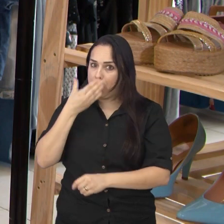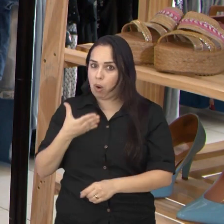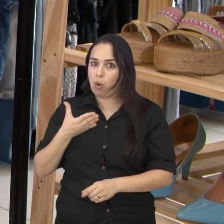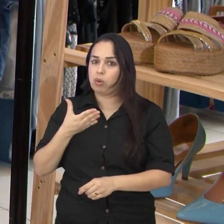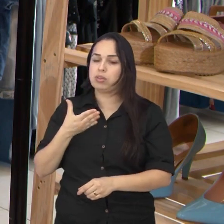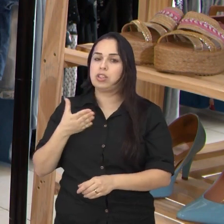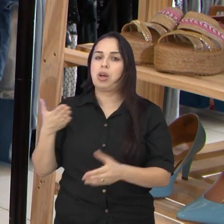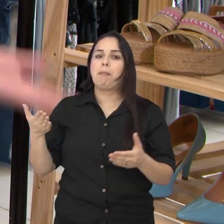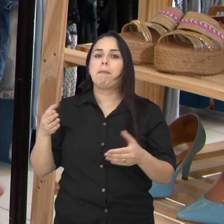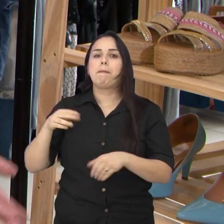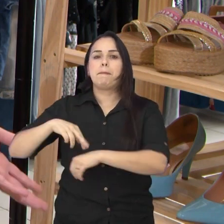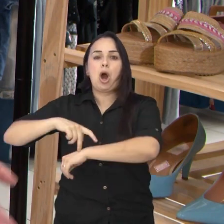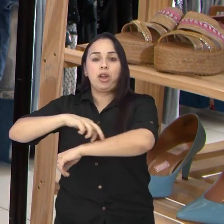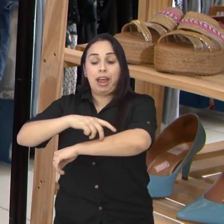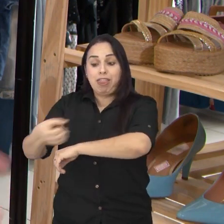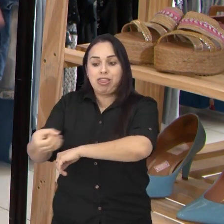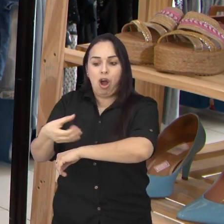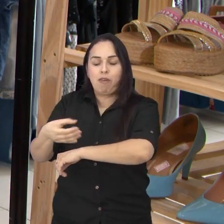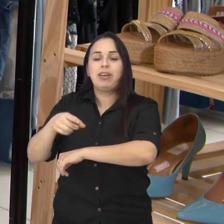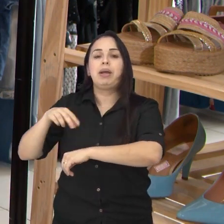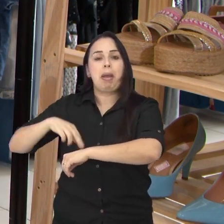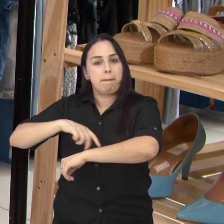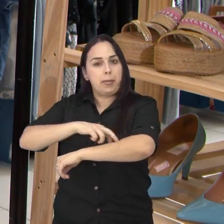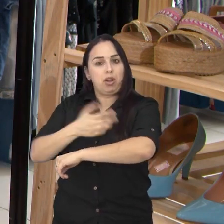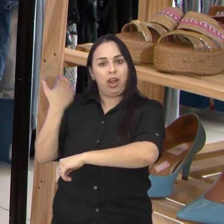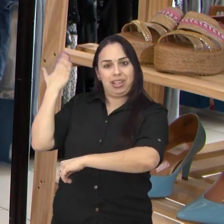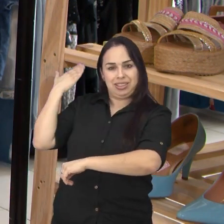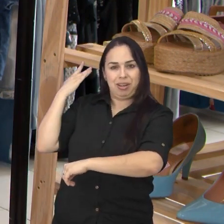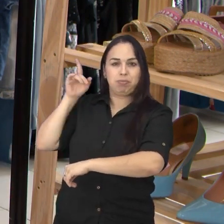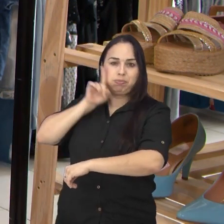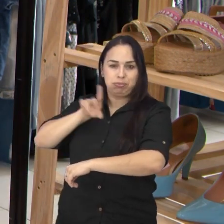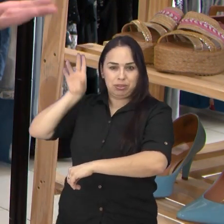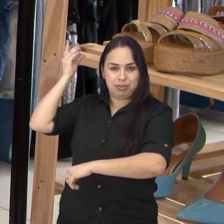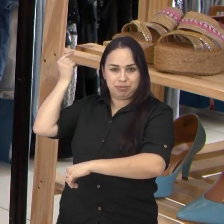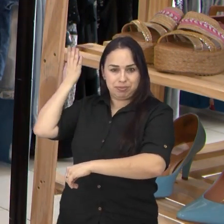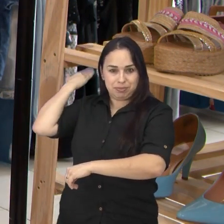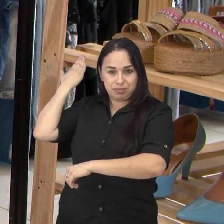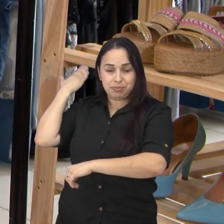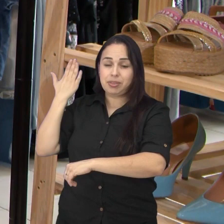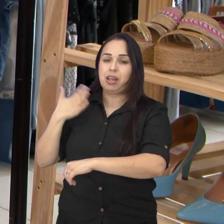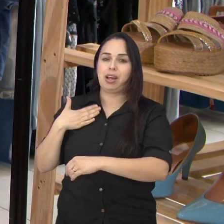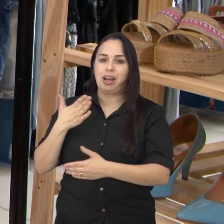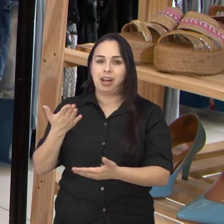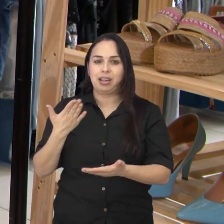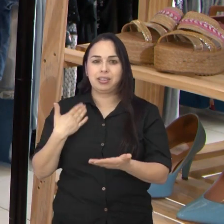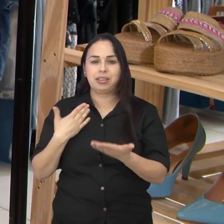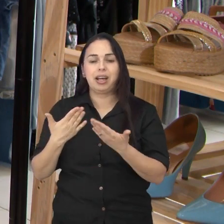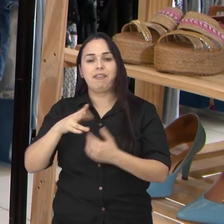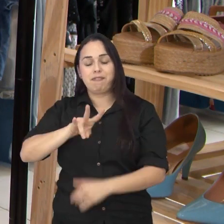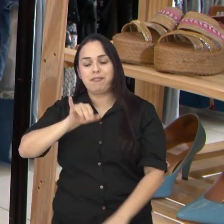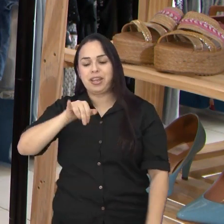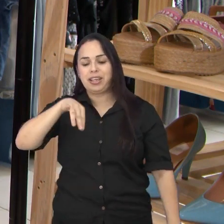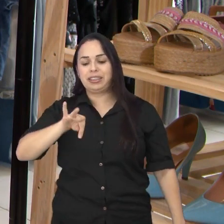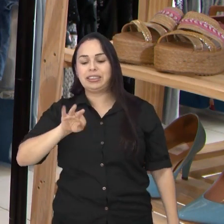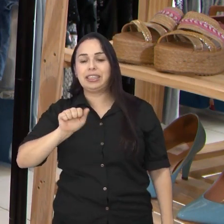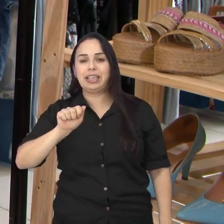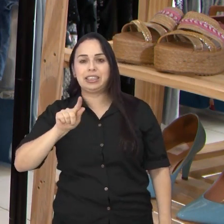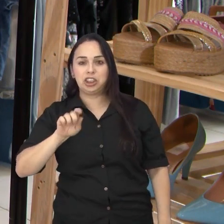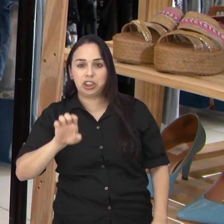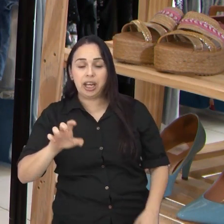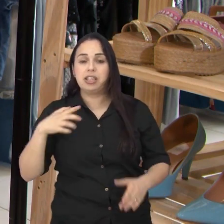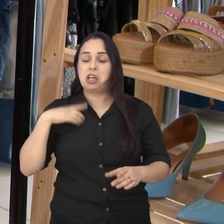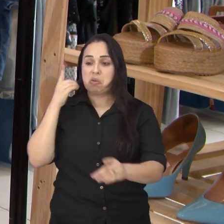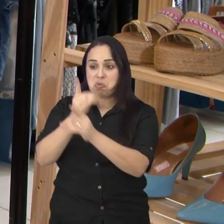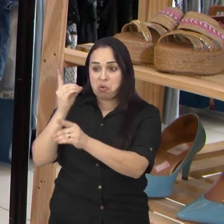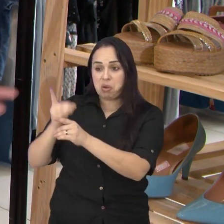brechó, não só moda atual, como moda antiga, que a gente fala vintage, até a gente tinha conversado antes, você